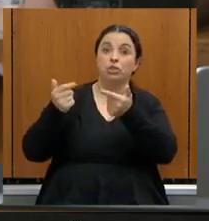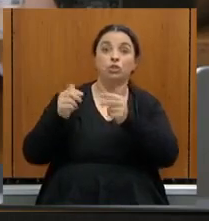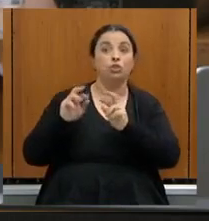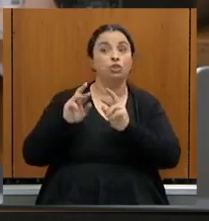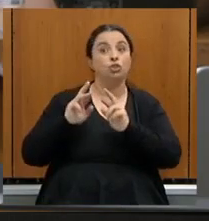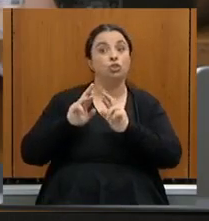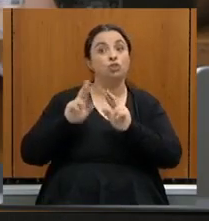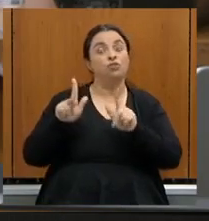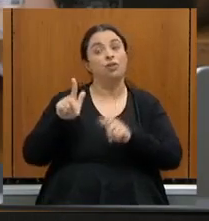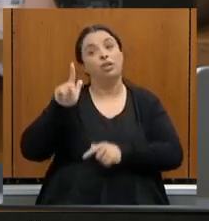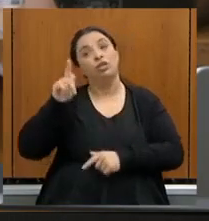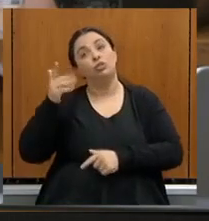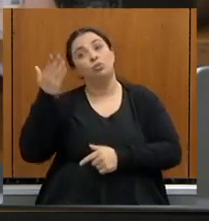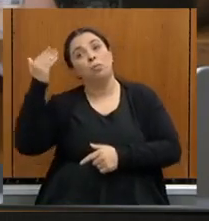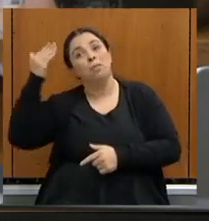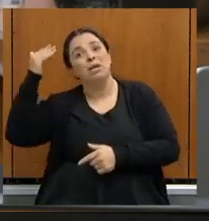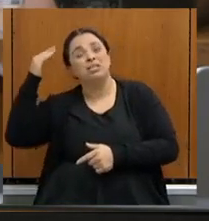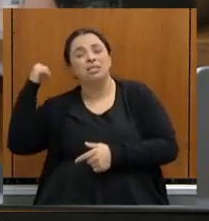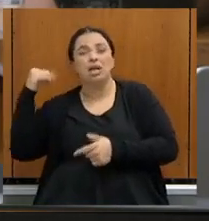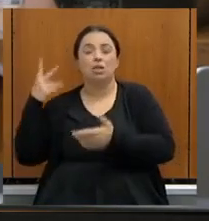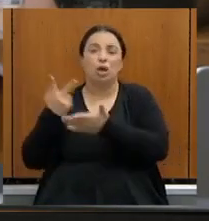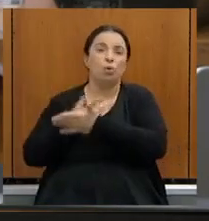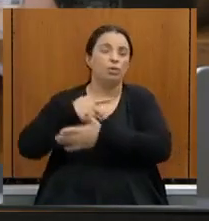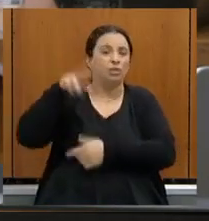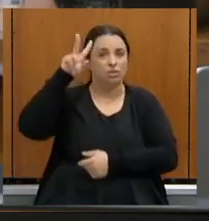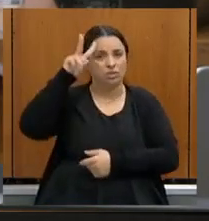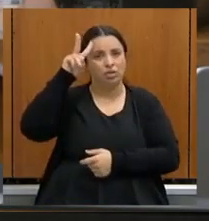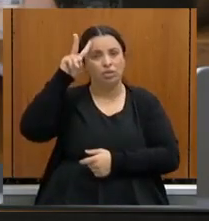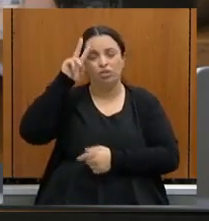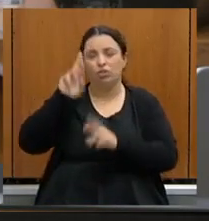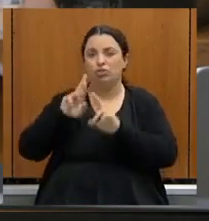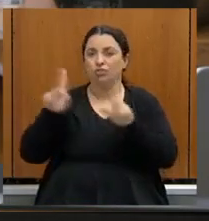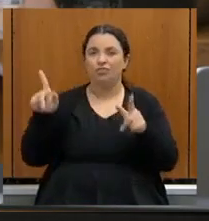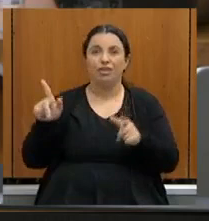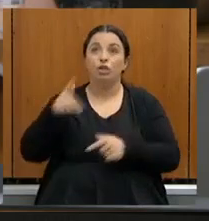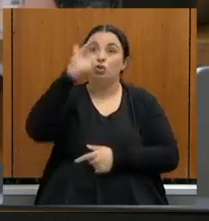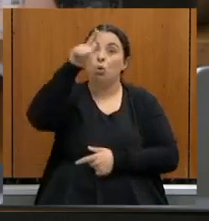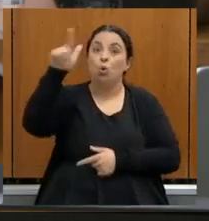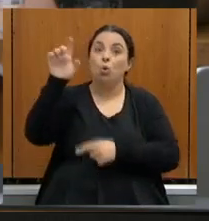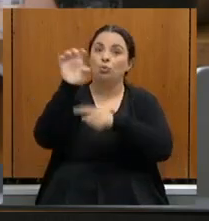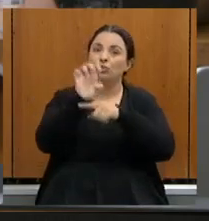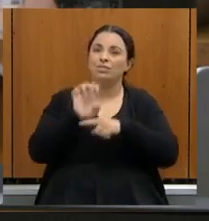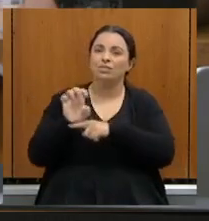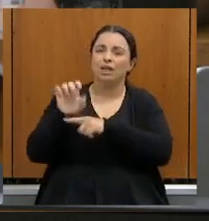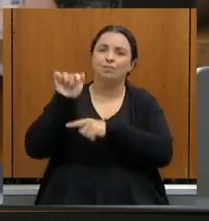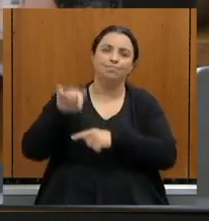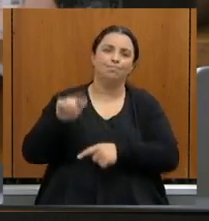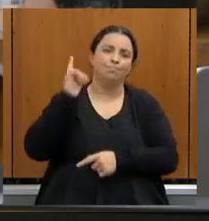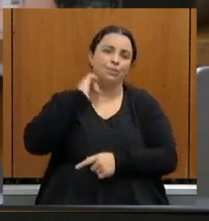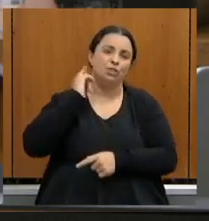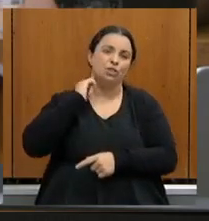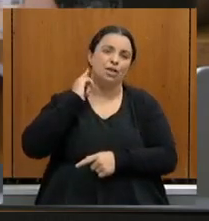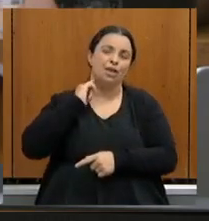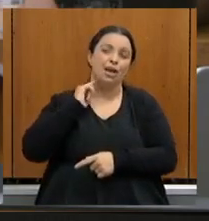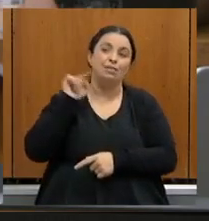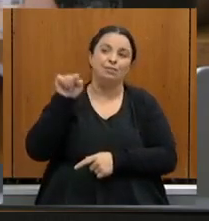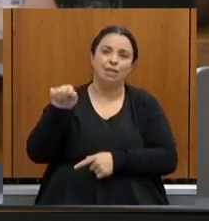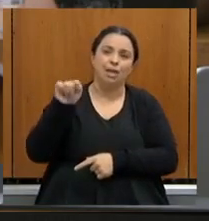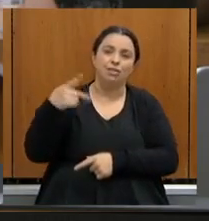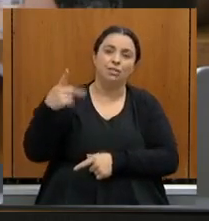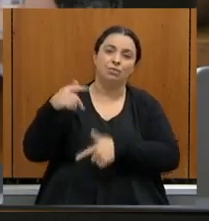outros momentos da história de vários outros outros estados criando um espaço